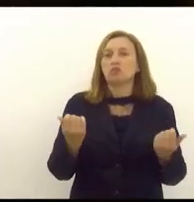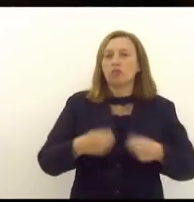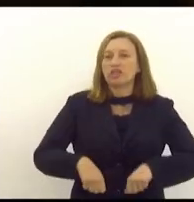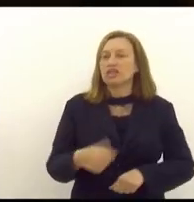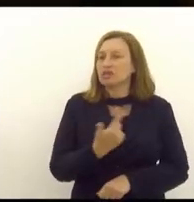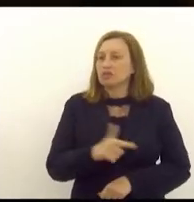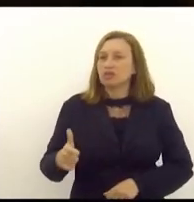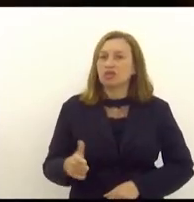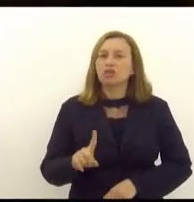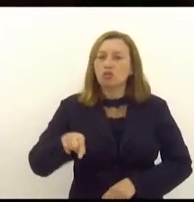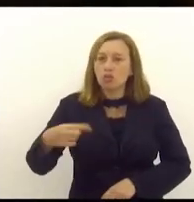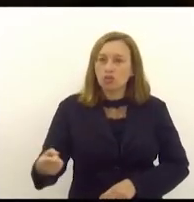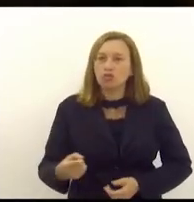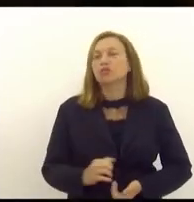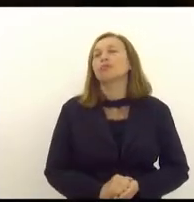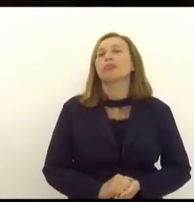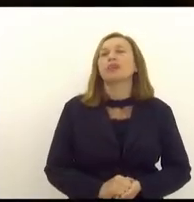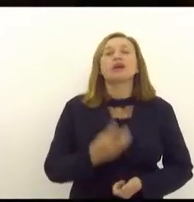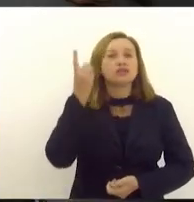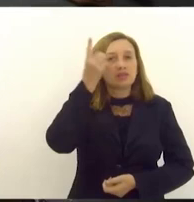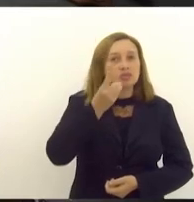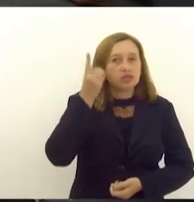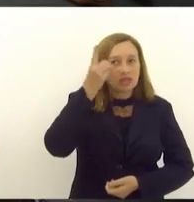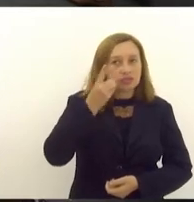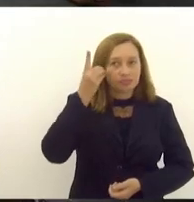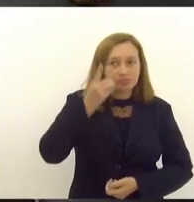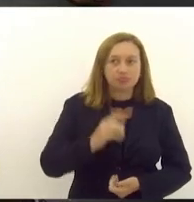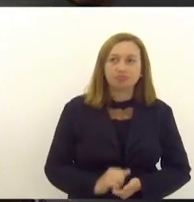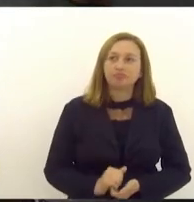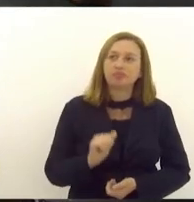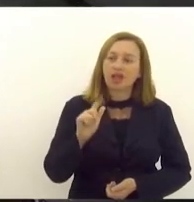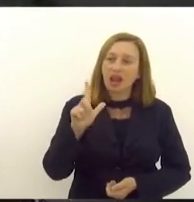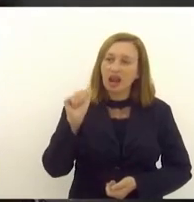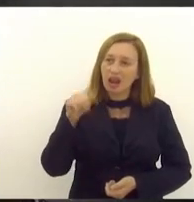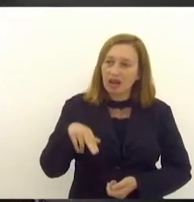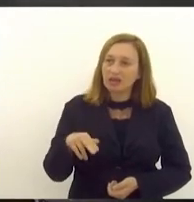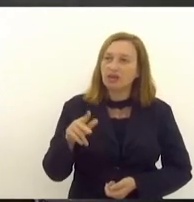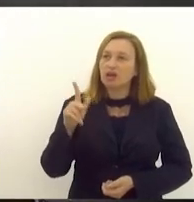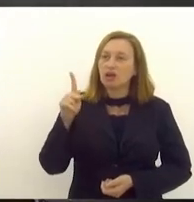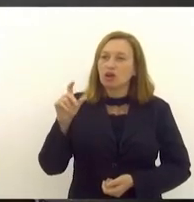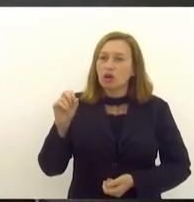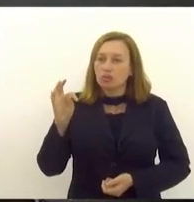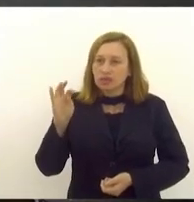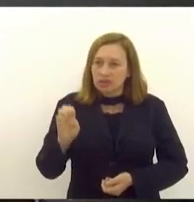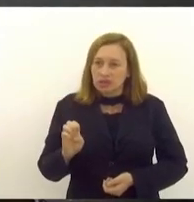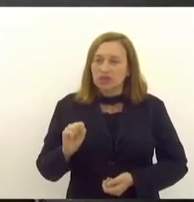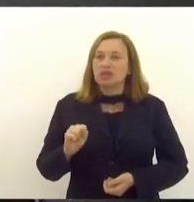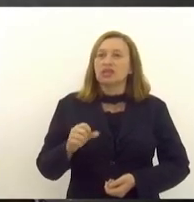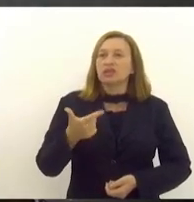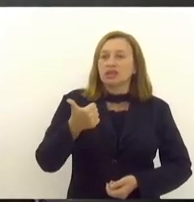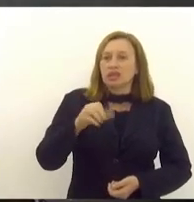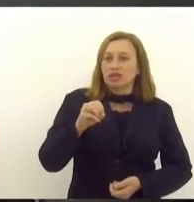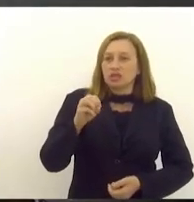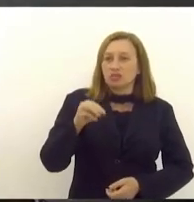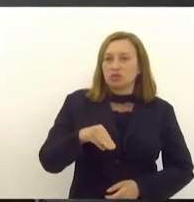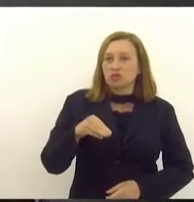próximo a do escrito é o nome Deputado Alan Lopes que eles põem 10 minutos